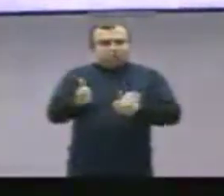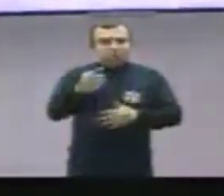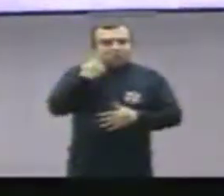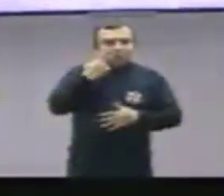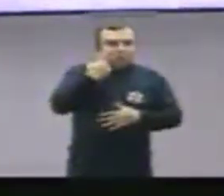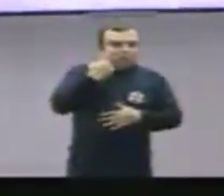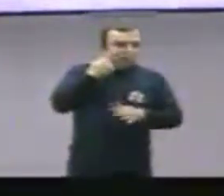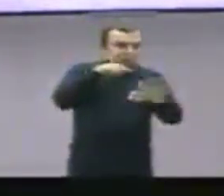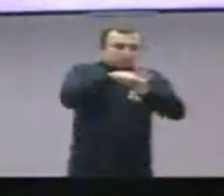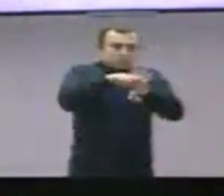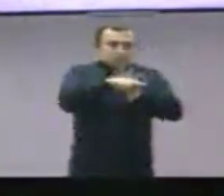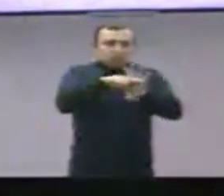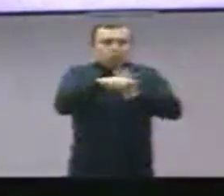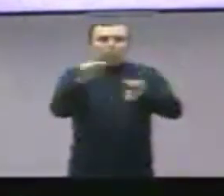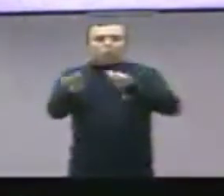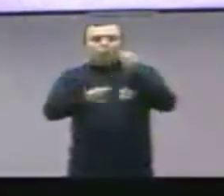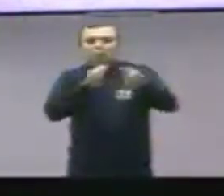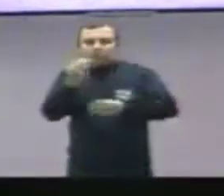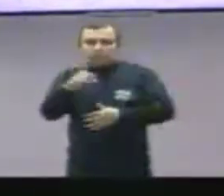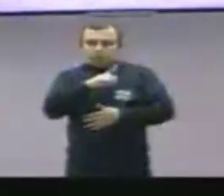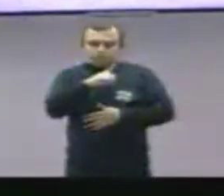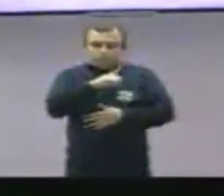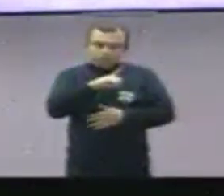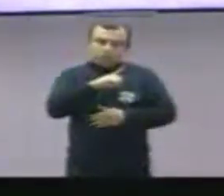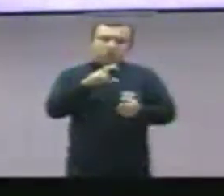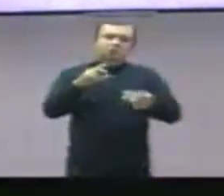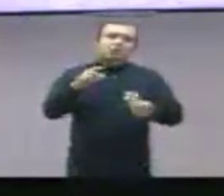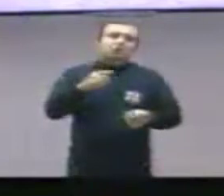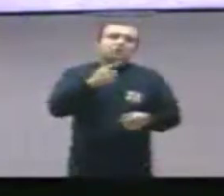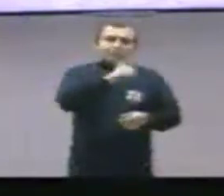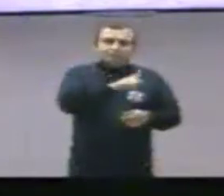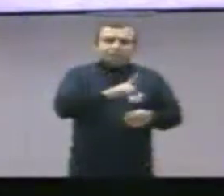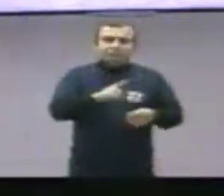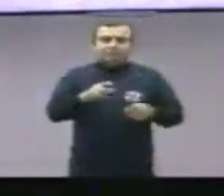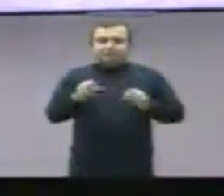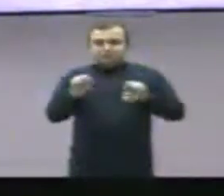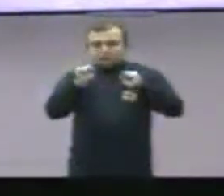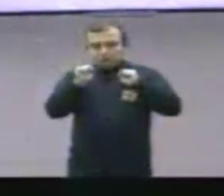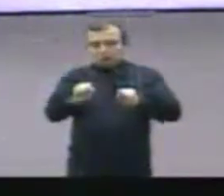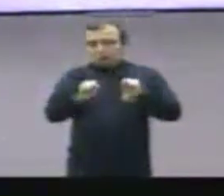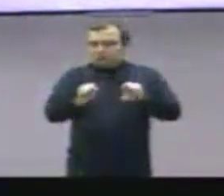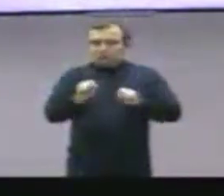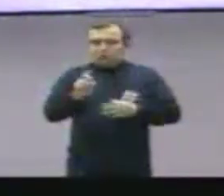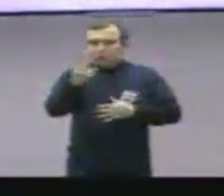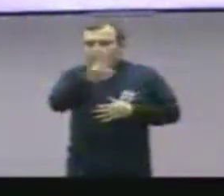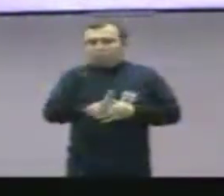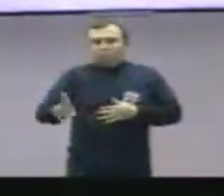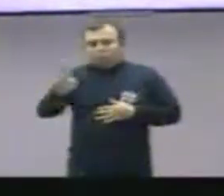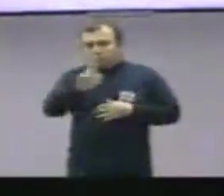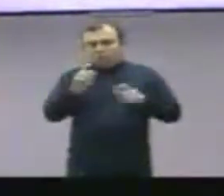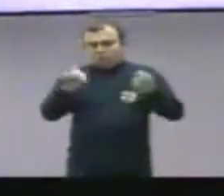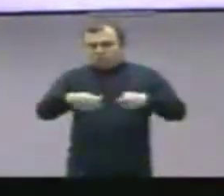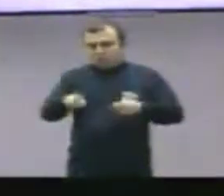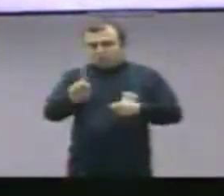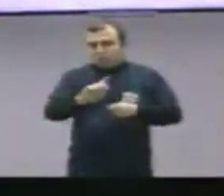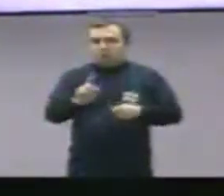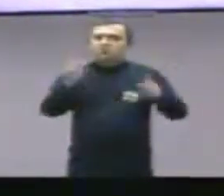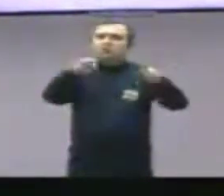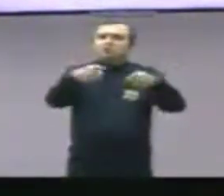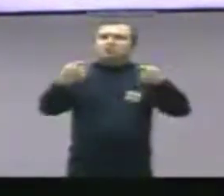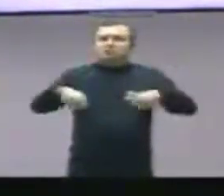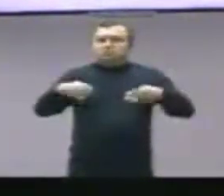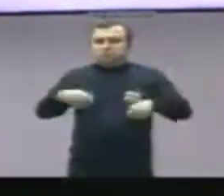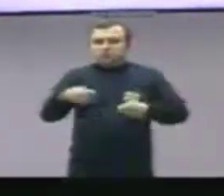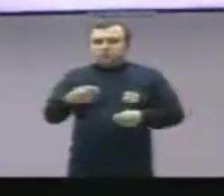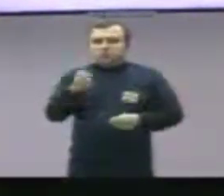verificar a frequência cardíaca? Existe, como eu falei, alguns equipamentos, mas também nós podemos fazer sem o uso deles. Você vai precisar do